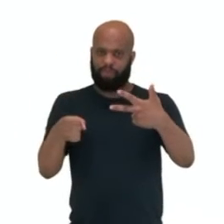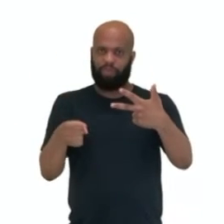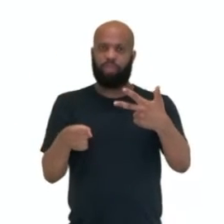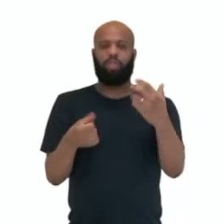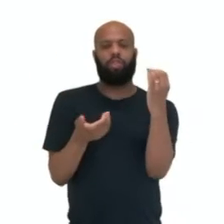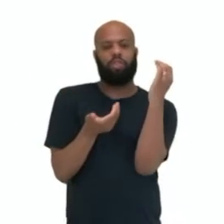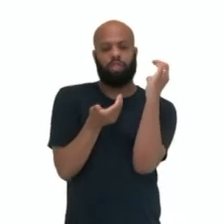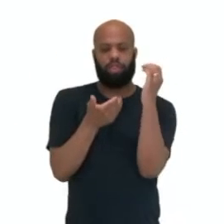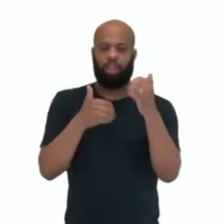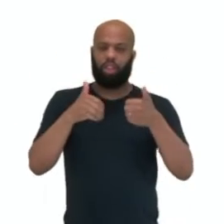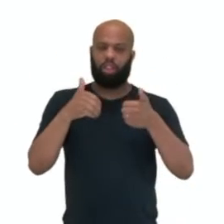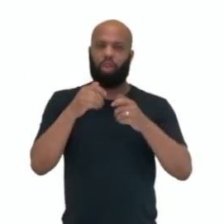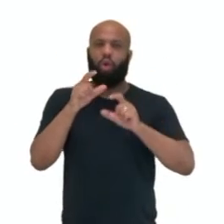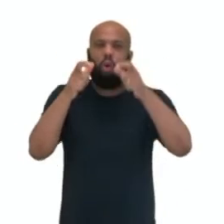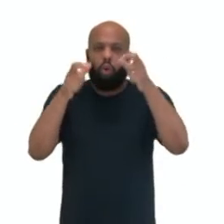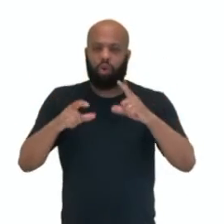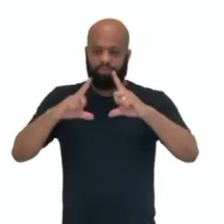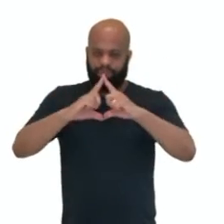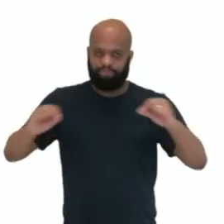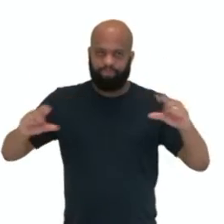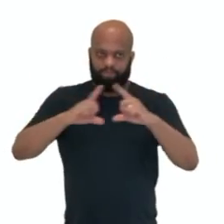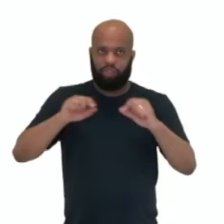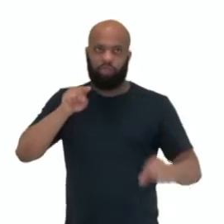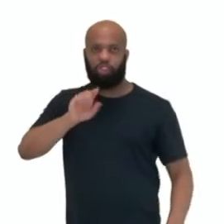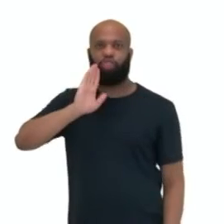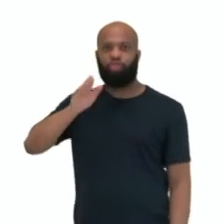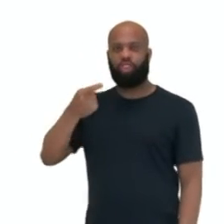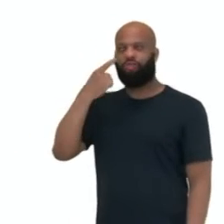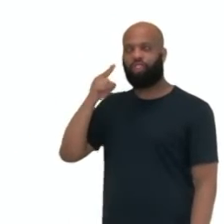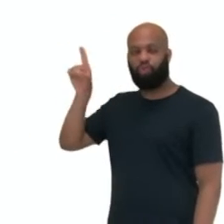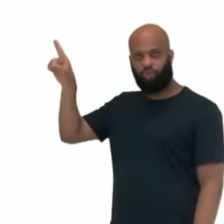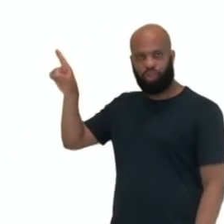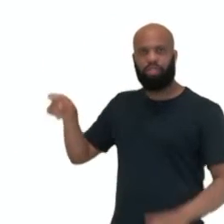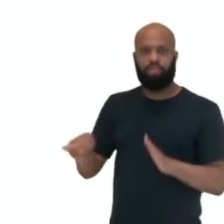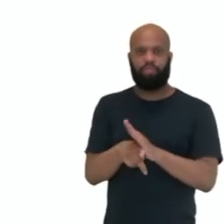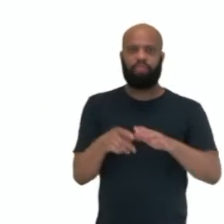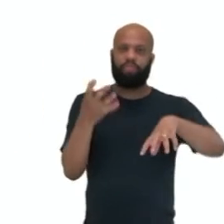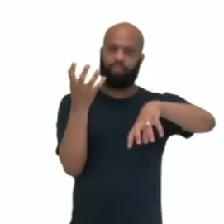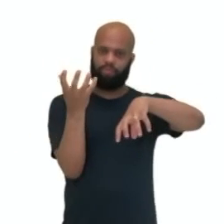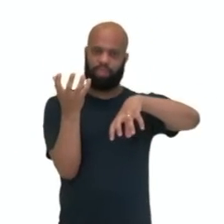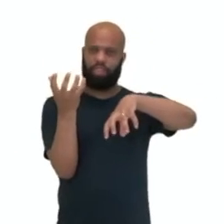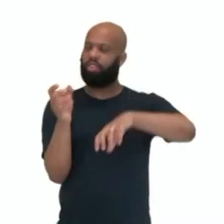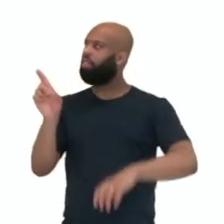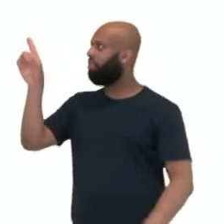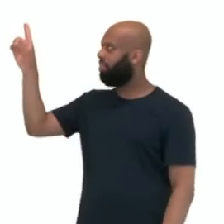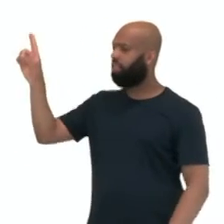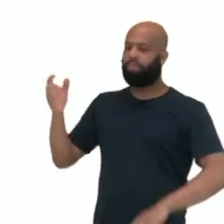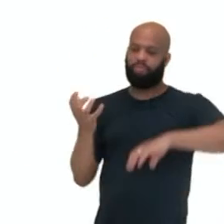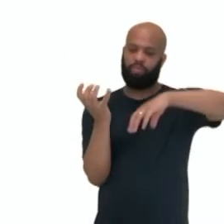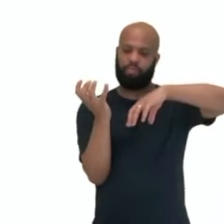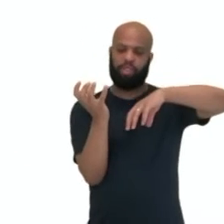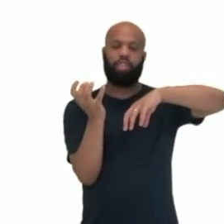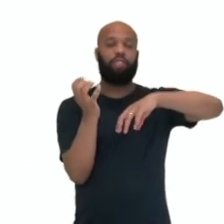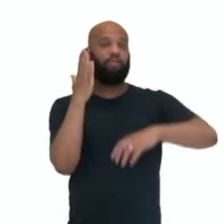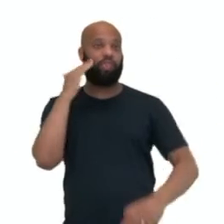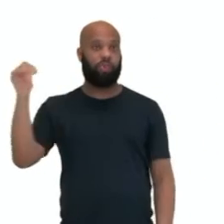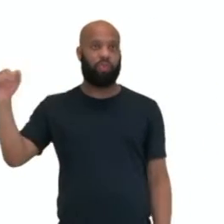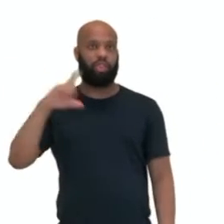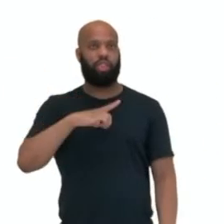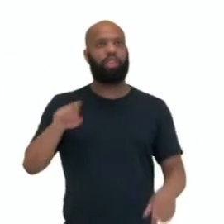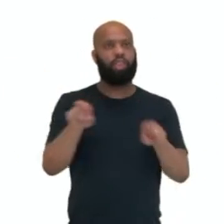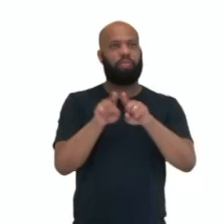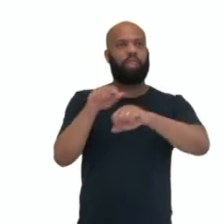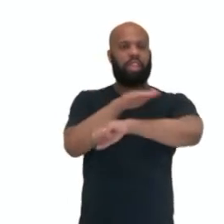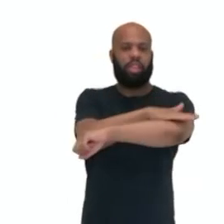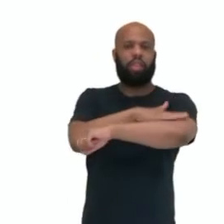em Brasília. Provavelmente vocês já viram isso nos jornais, essa praça muito simbólica, até o nome dela,